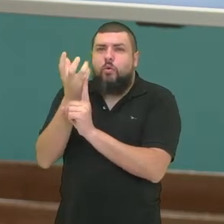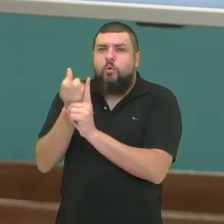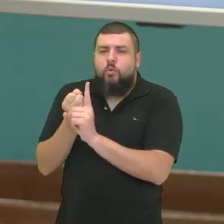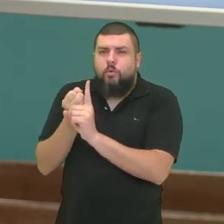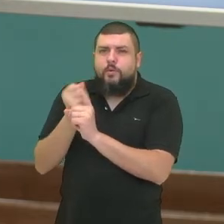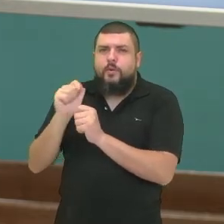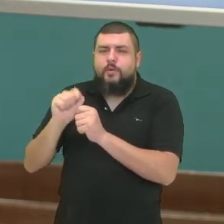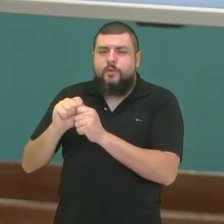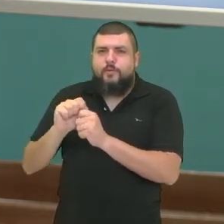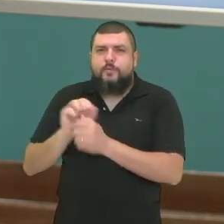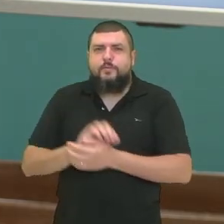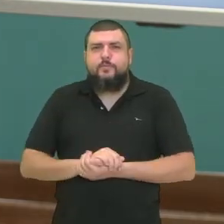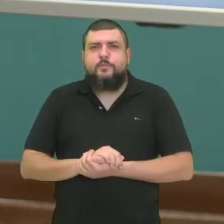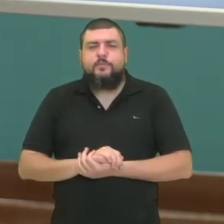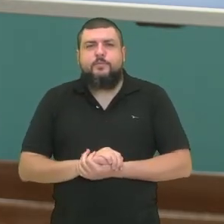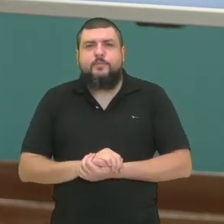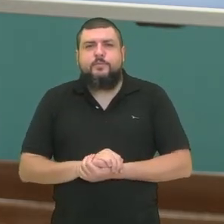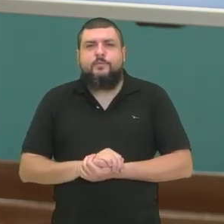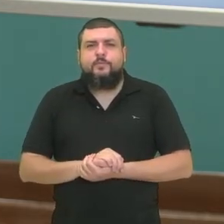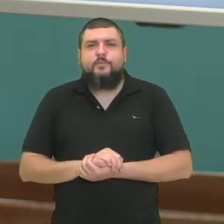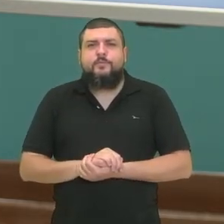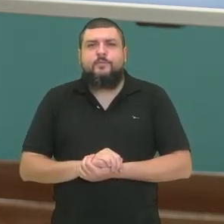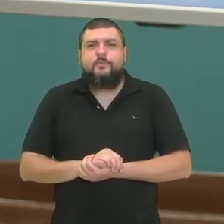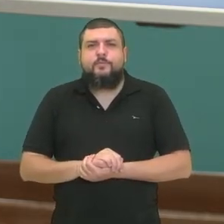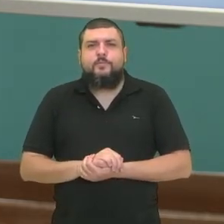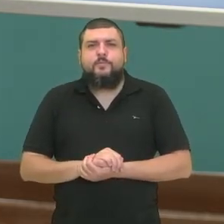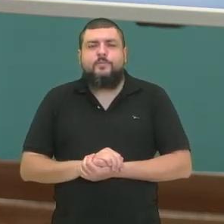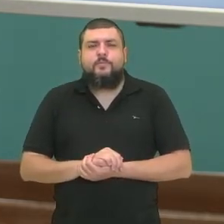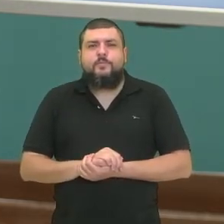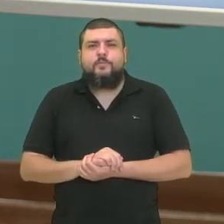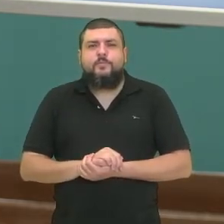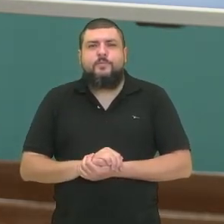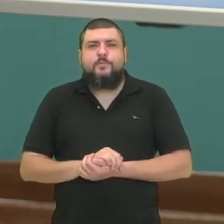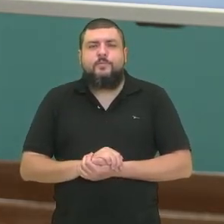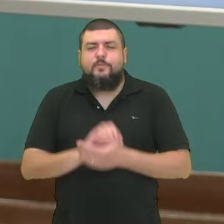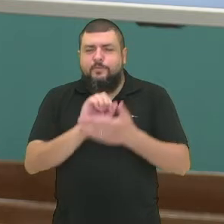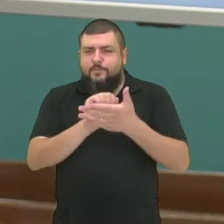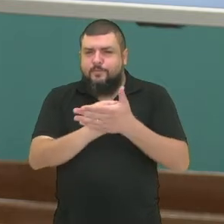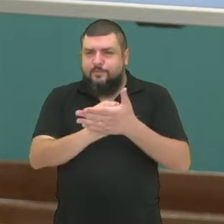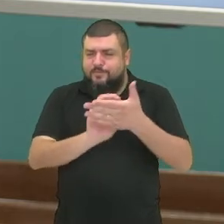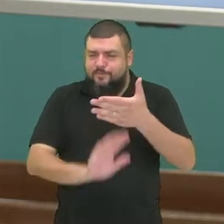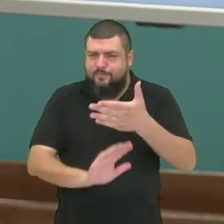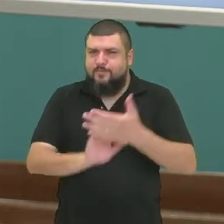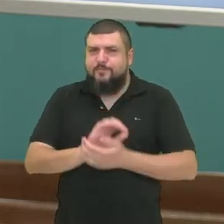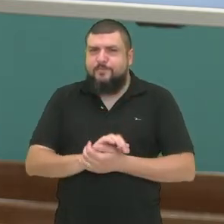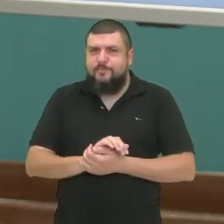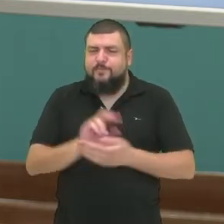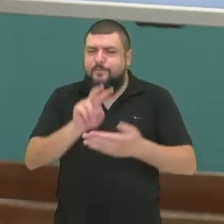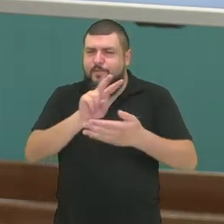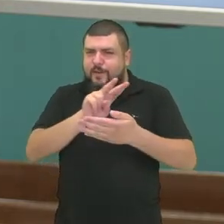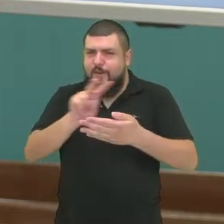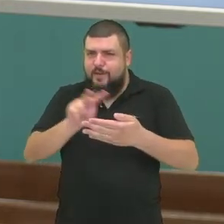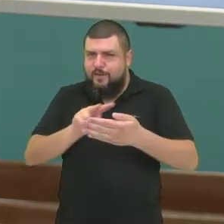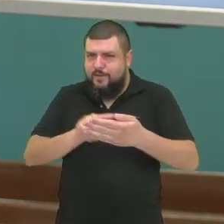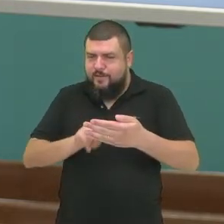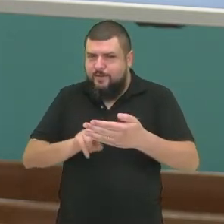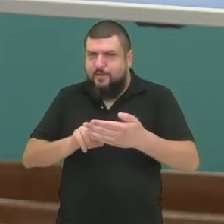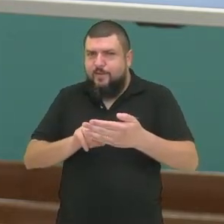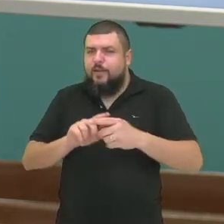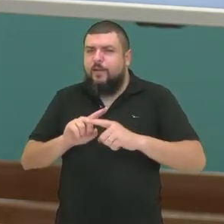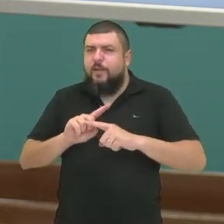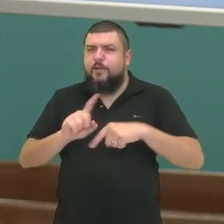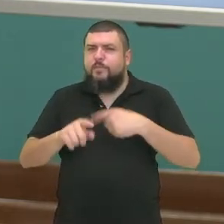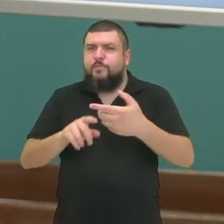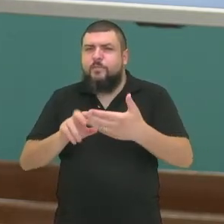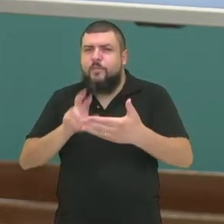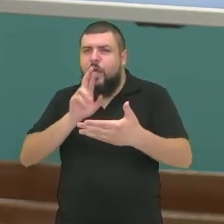aciculifoliadas, ok? Muito bem. Vamos propor a nossa primeira atividade aqui, olha só. Agora que estudamos então, as formações vegetais aí,